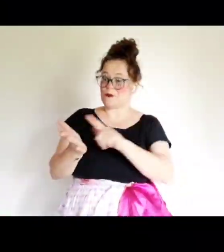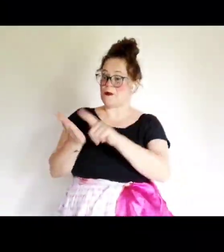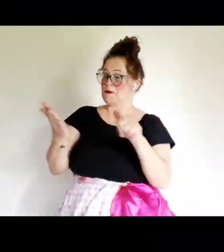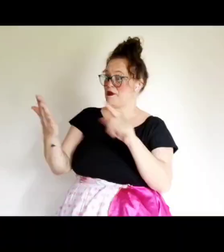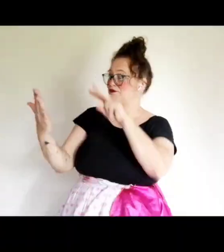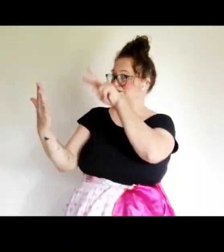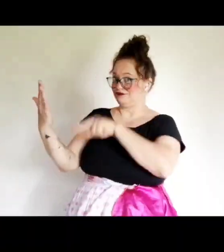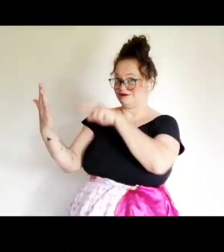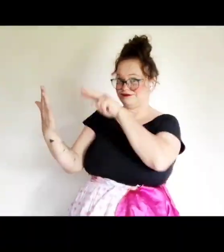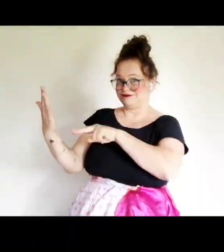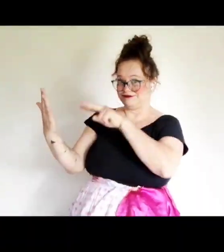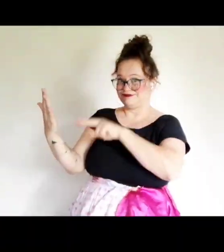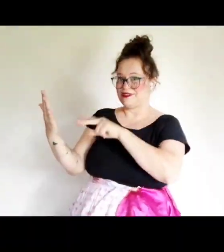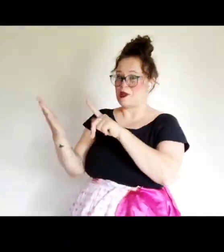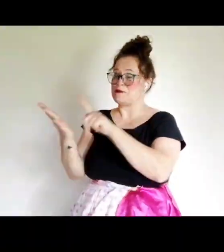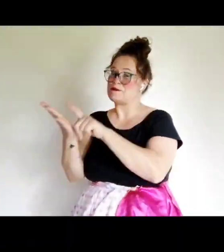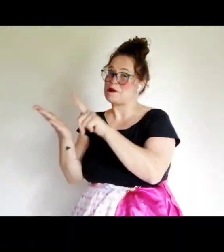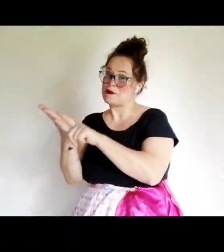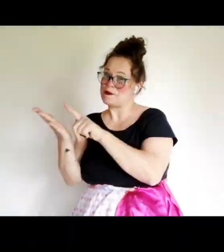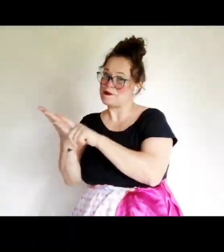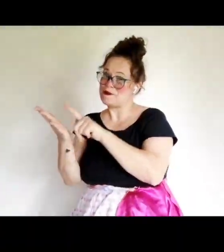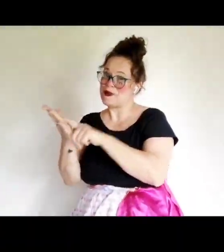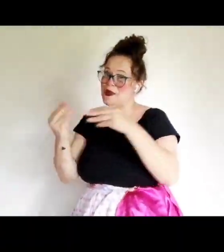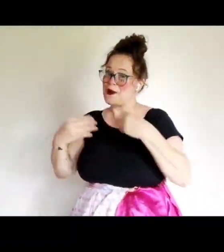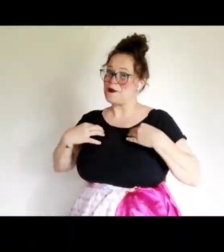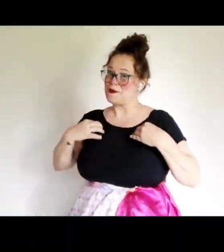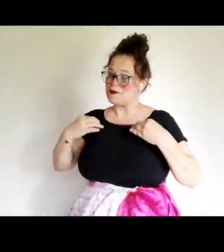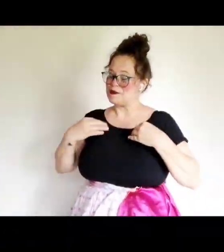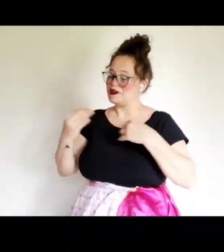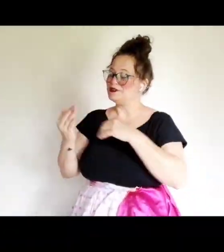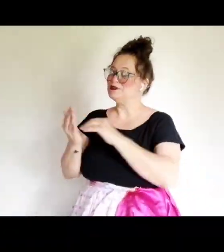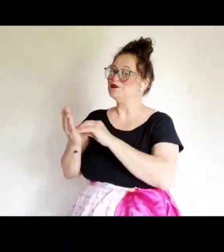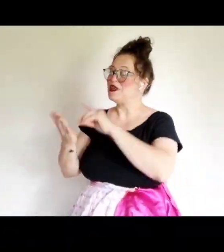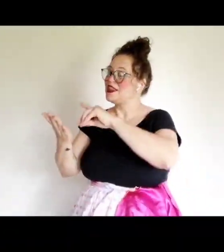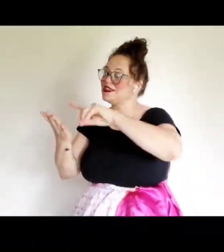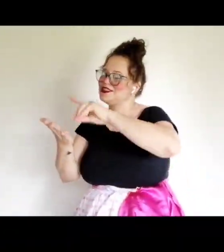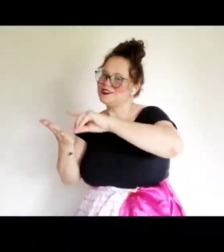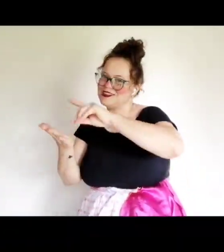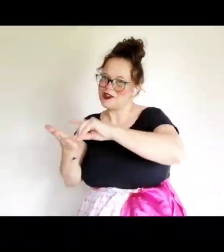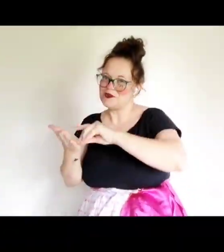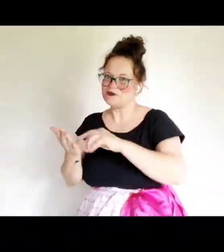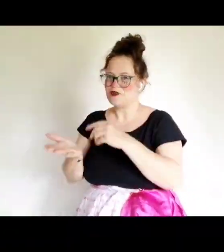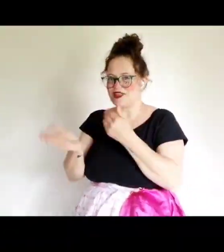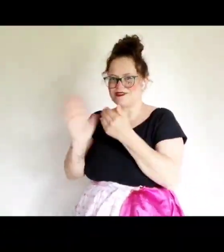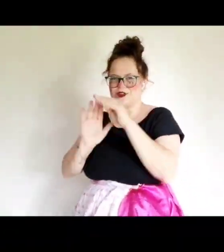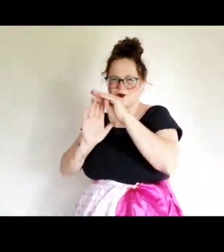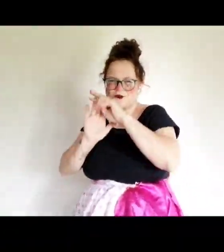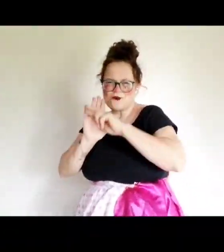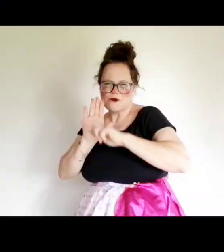ou melhor, meu diário de papel e pano, para seguir o roteiro, né?